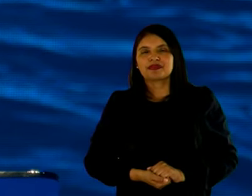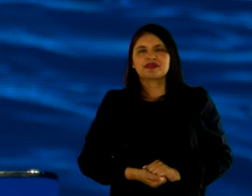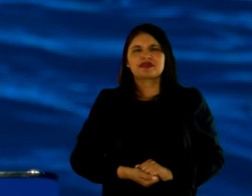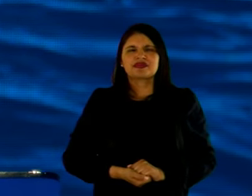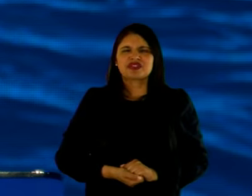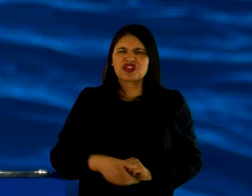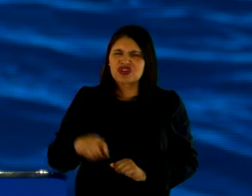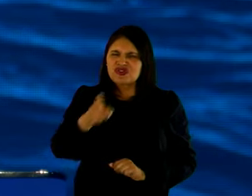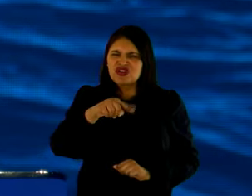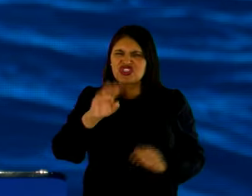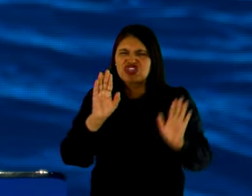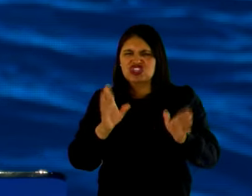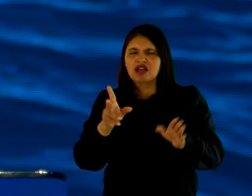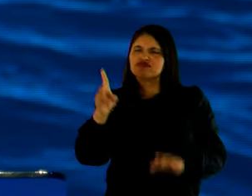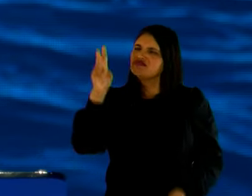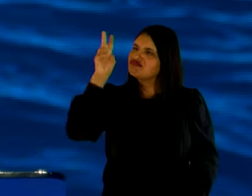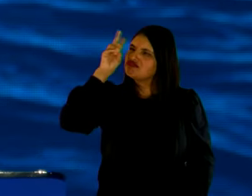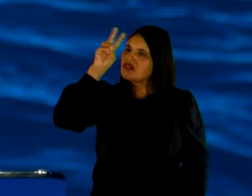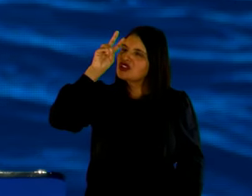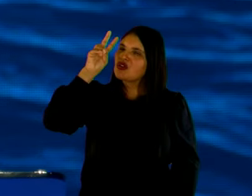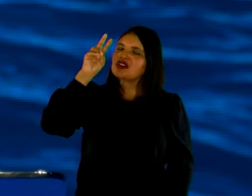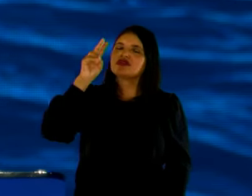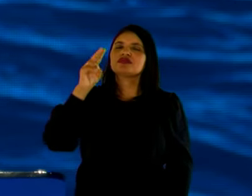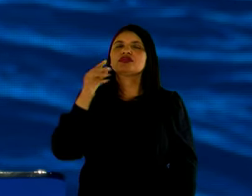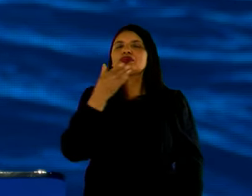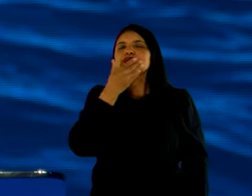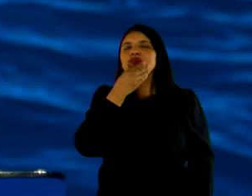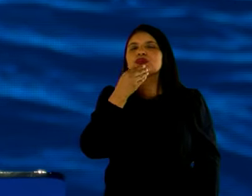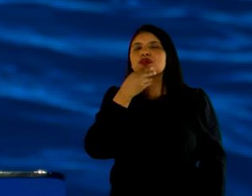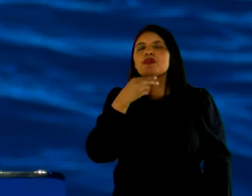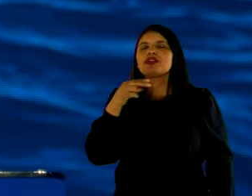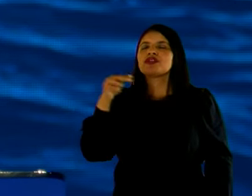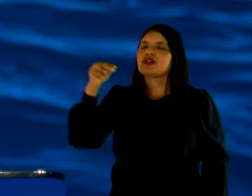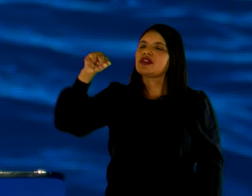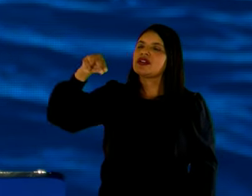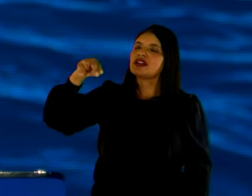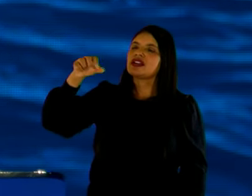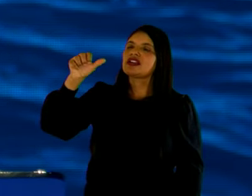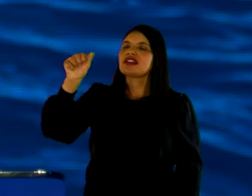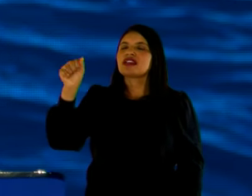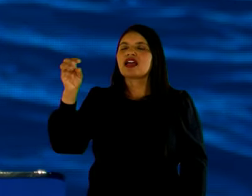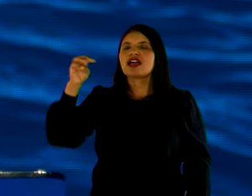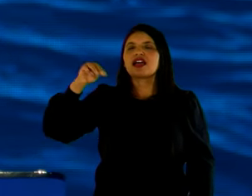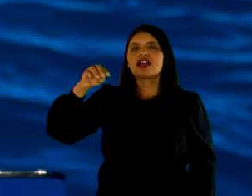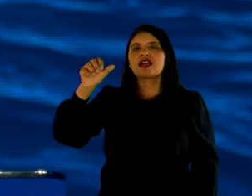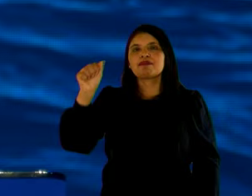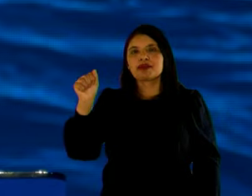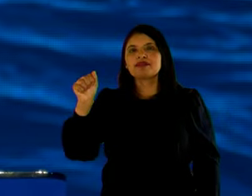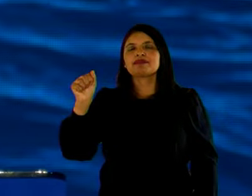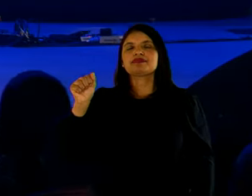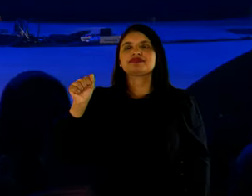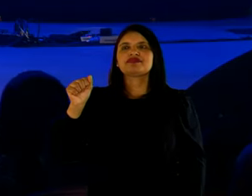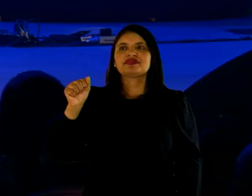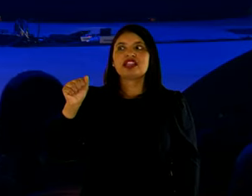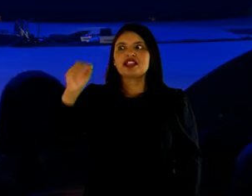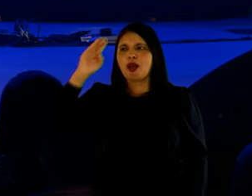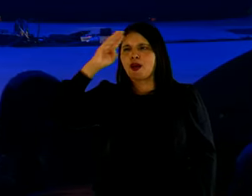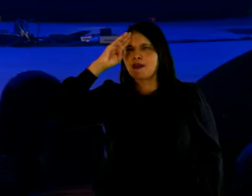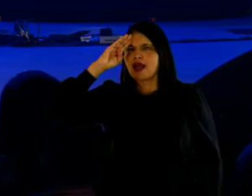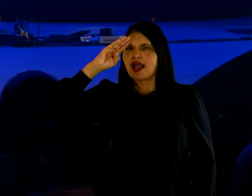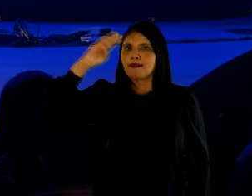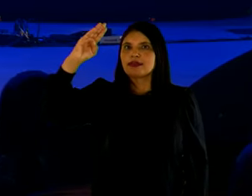Vocês já ouviram falar da história de Naamã, o capitão da Síria? Um homem